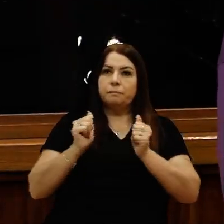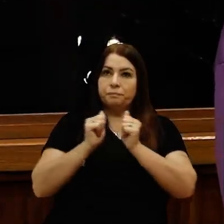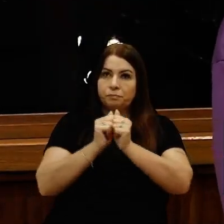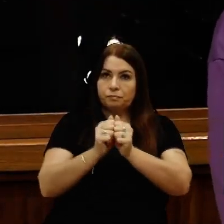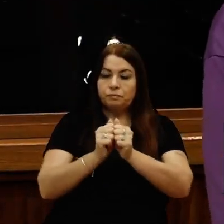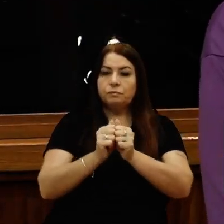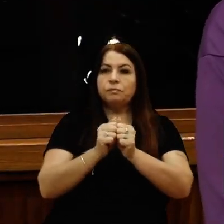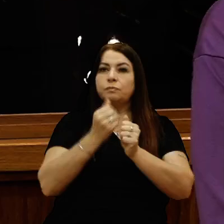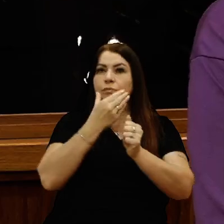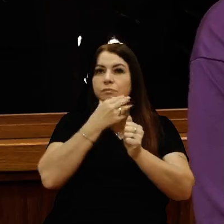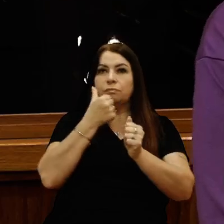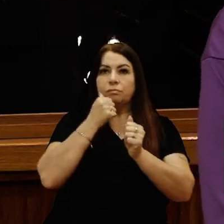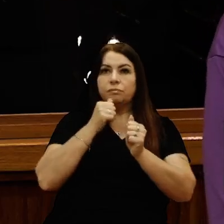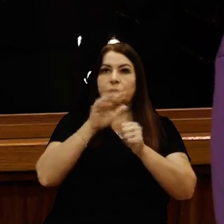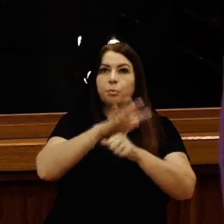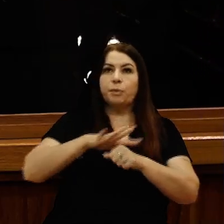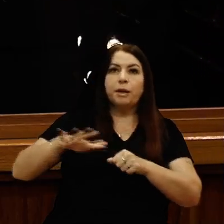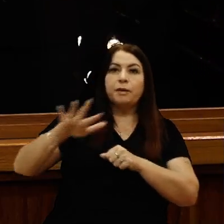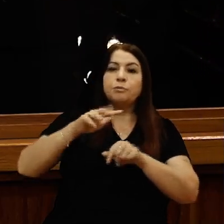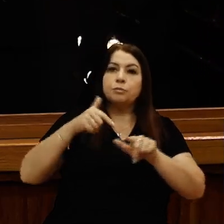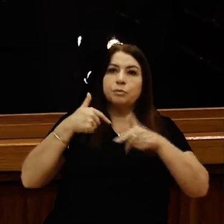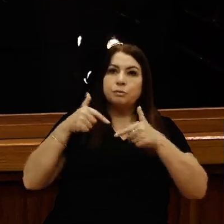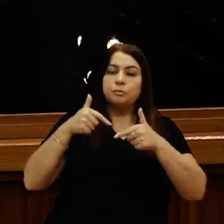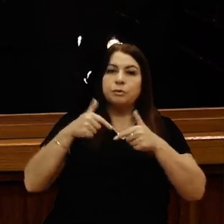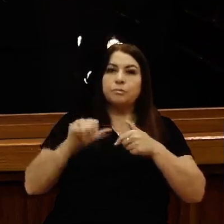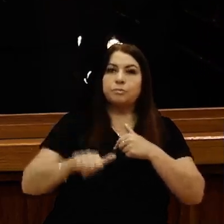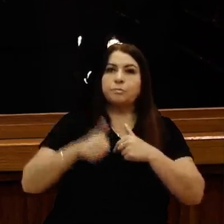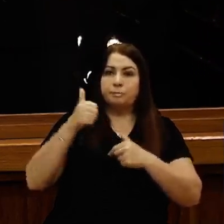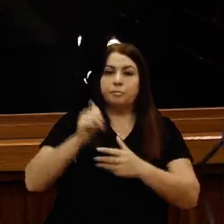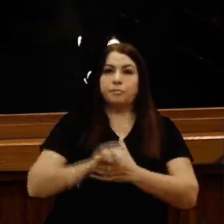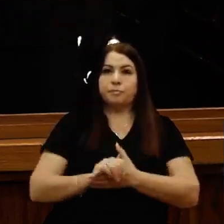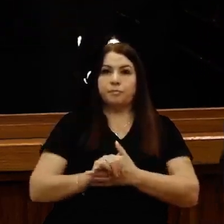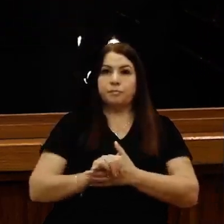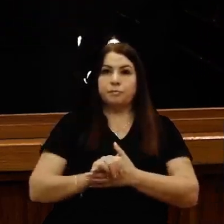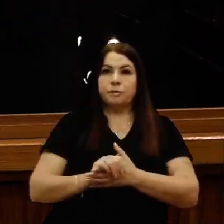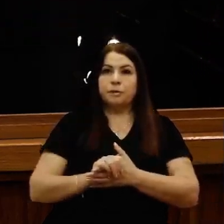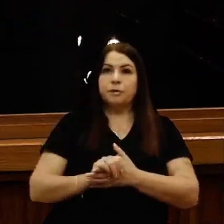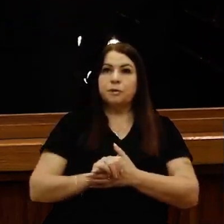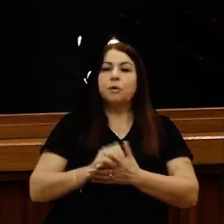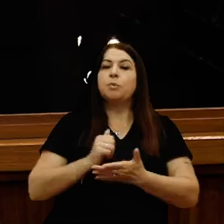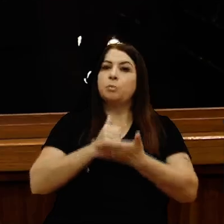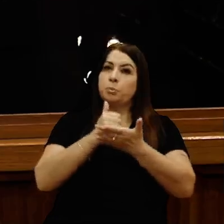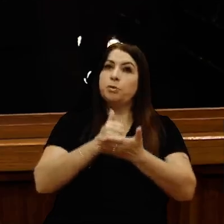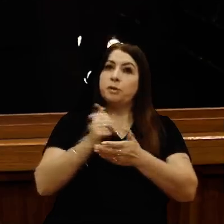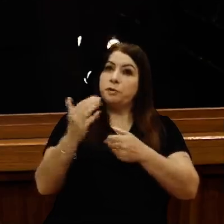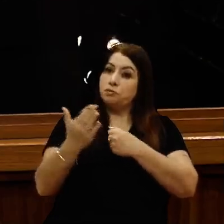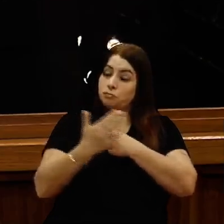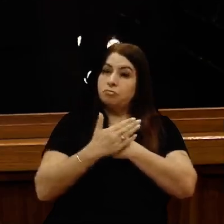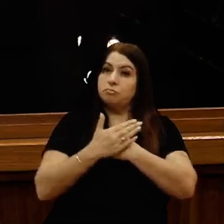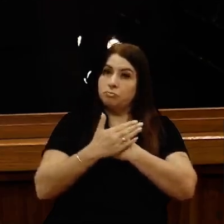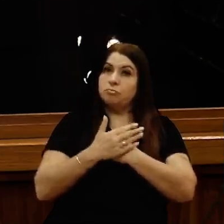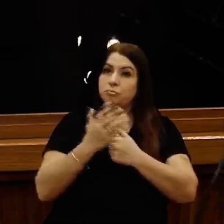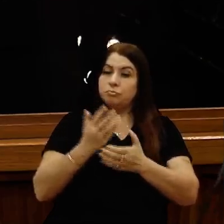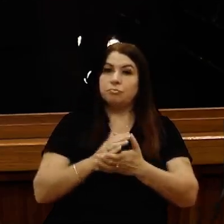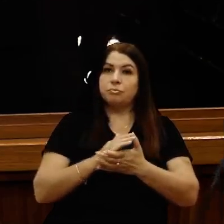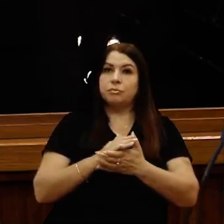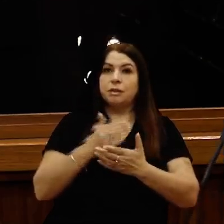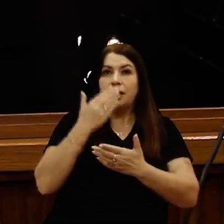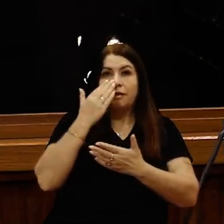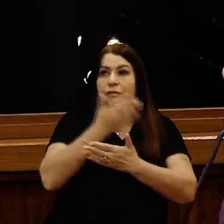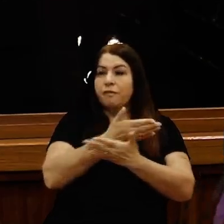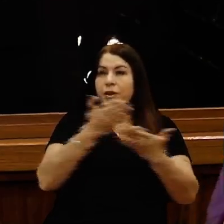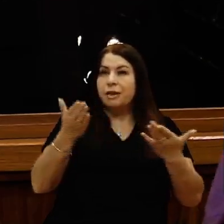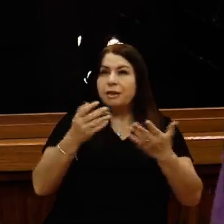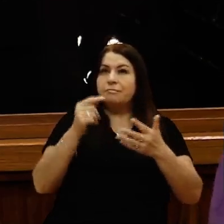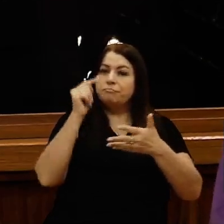e juntos por um ambiente de trabalho melhor. Um instrumento que vai nos ajudar a enfrentar